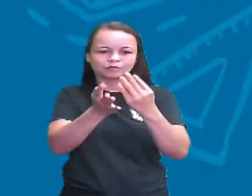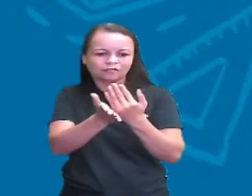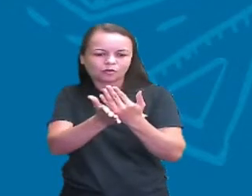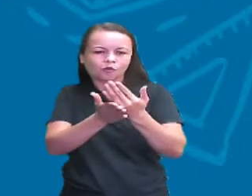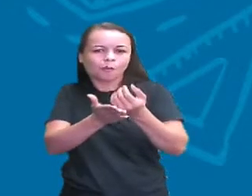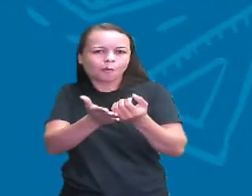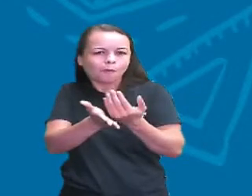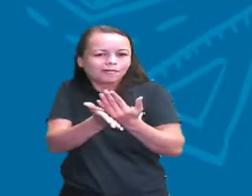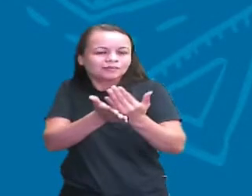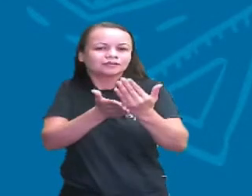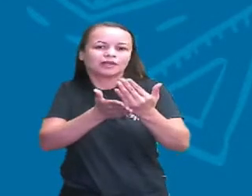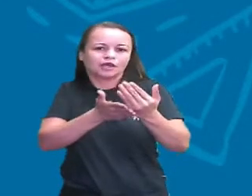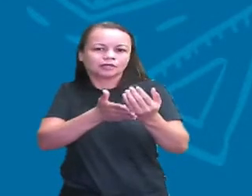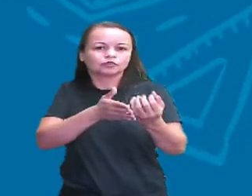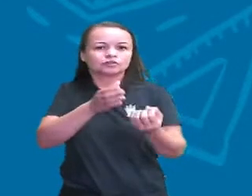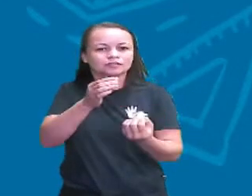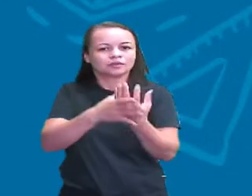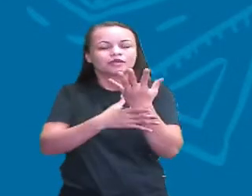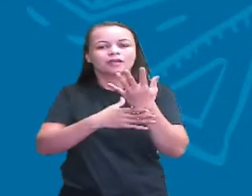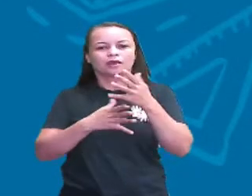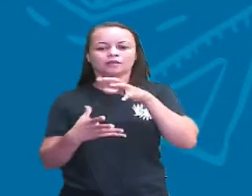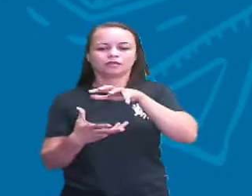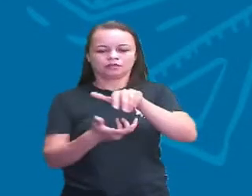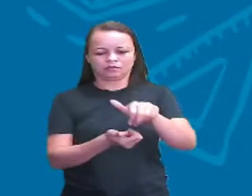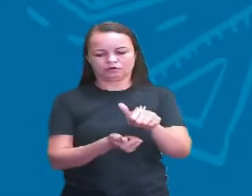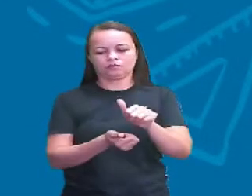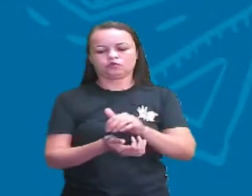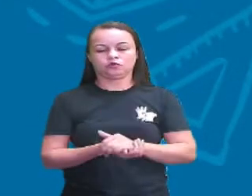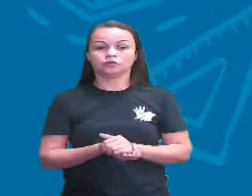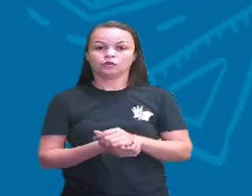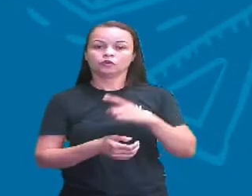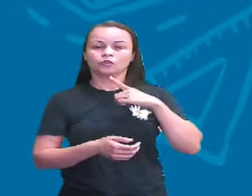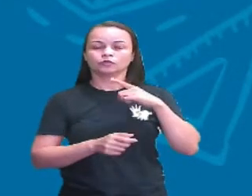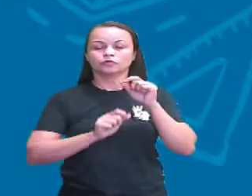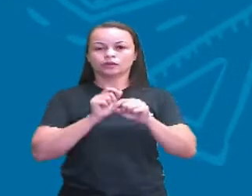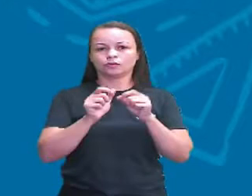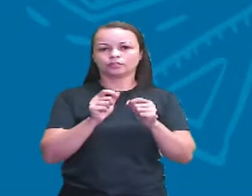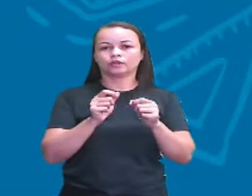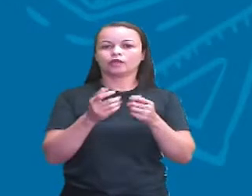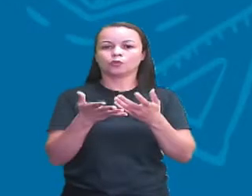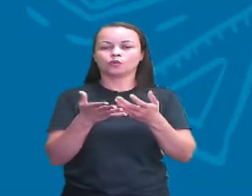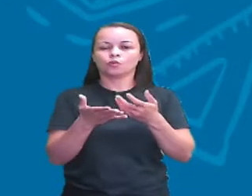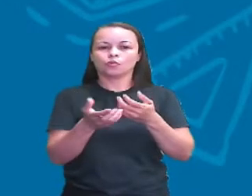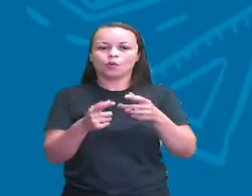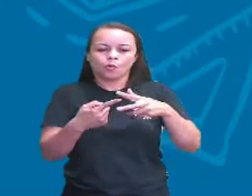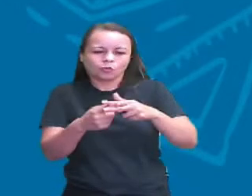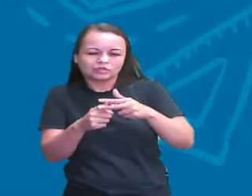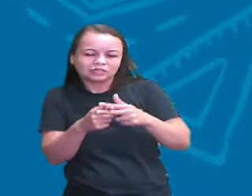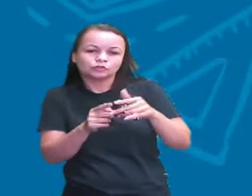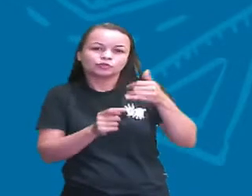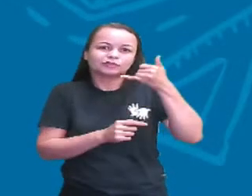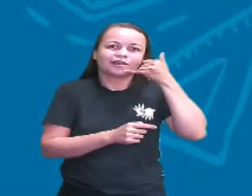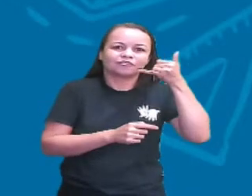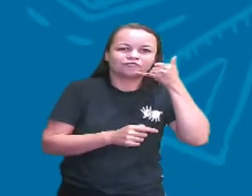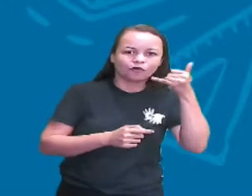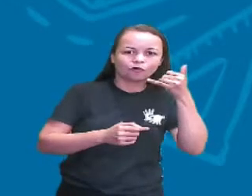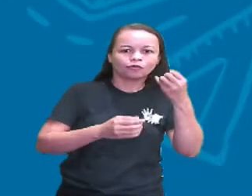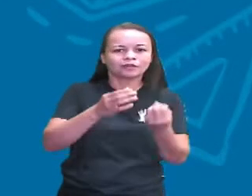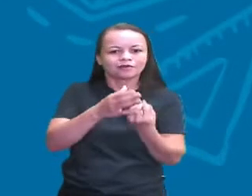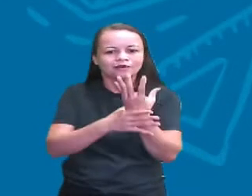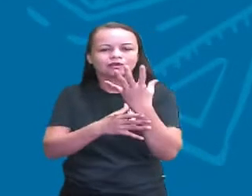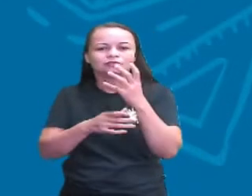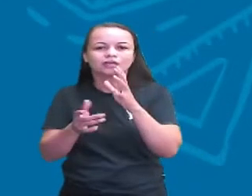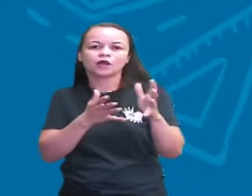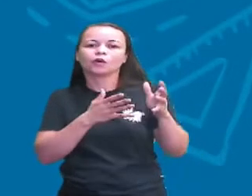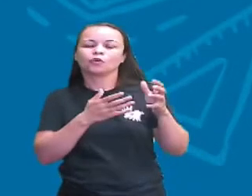mundo. Tecnologias como o aparecimento do telefone, né? Da lâmpada elétrica e, inclusive,